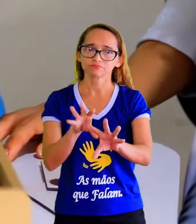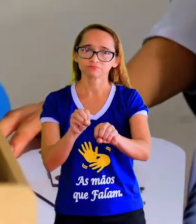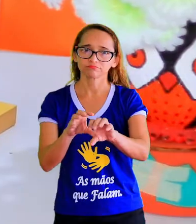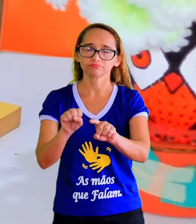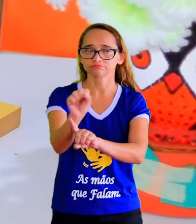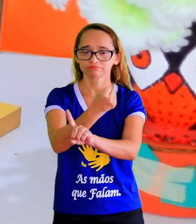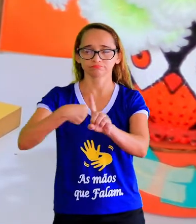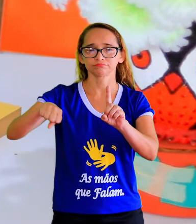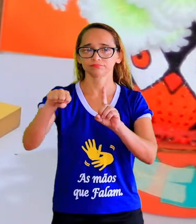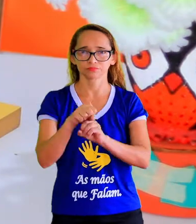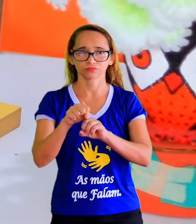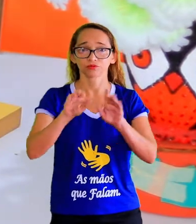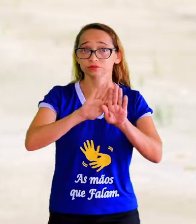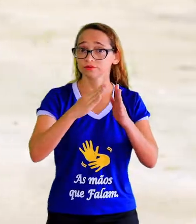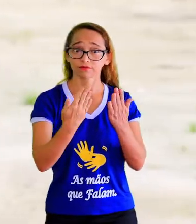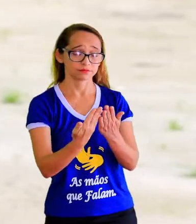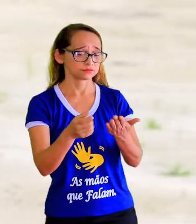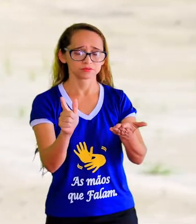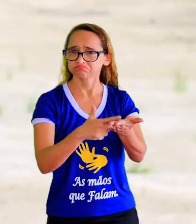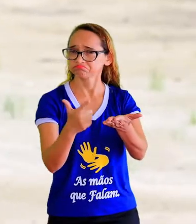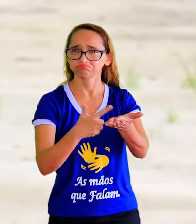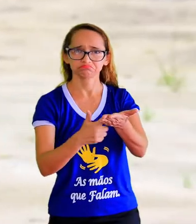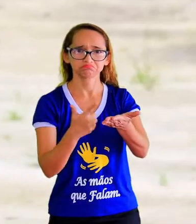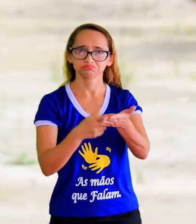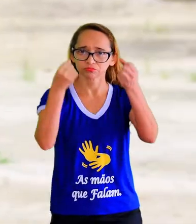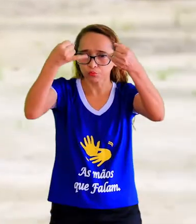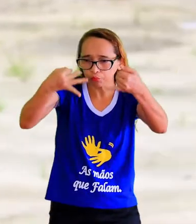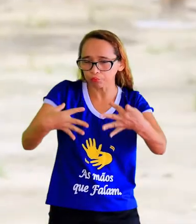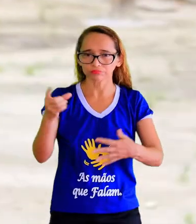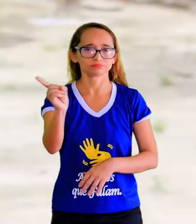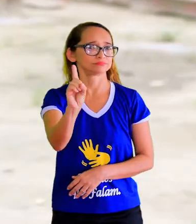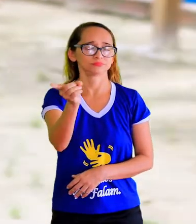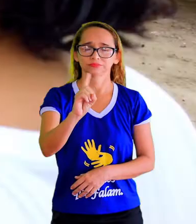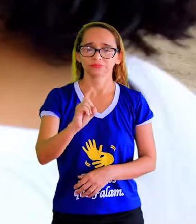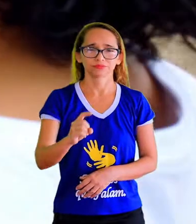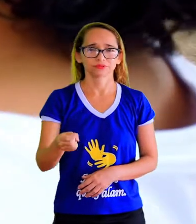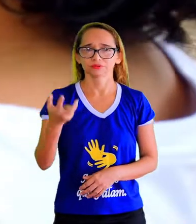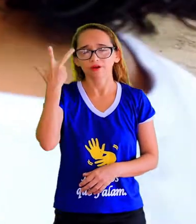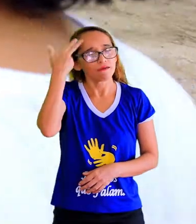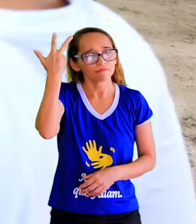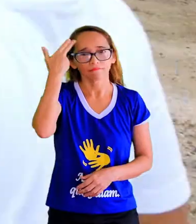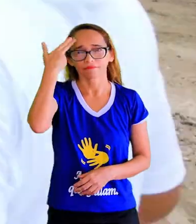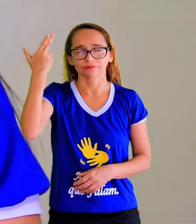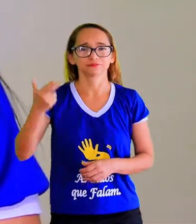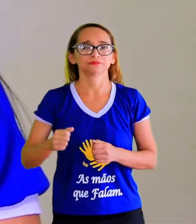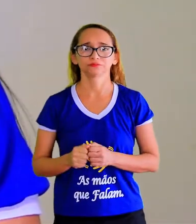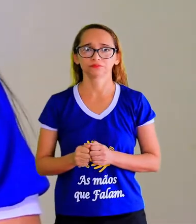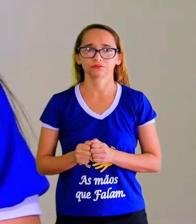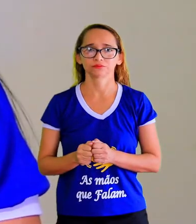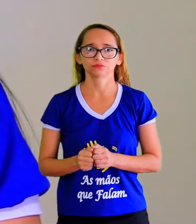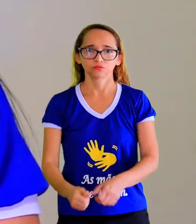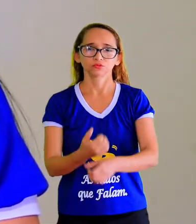Não vem com manual, mas há pais que não desistem, porque sabe que um diagnóstico não muda a criança que ela é. Quando